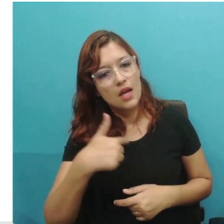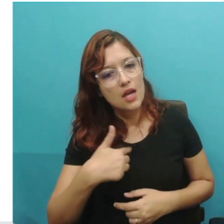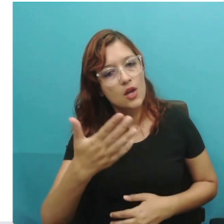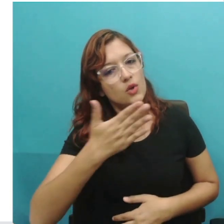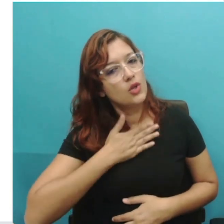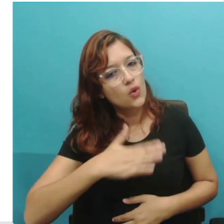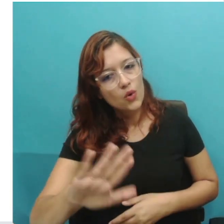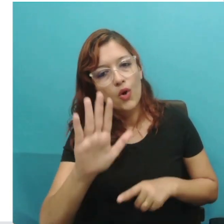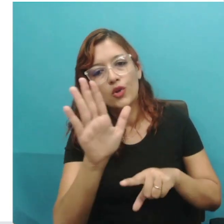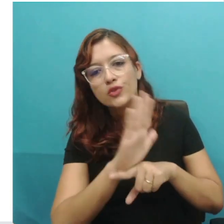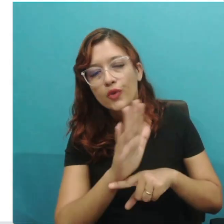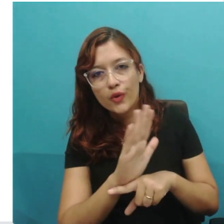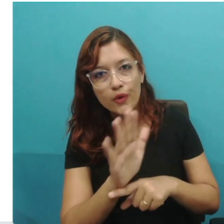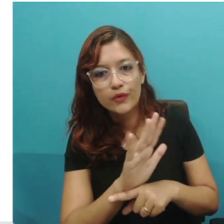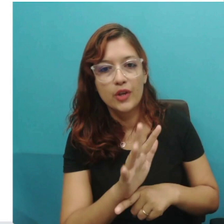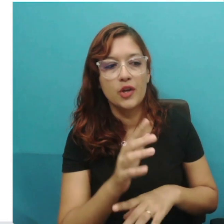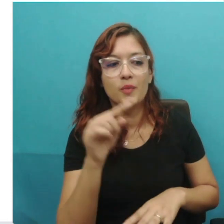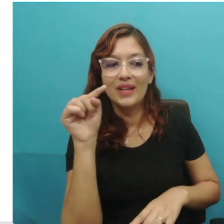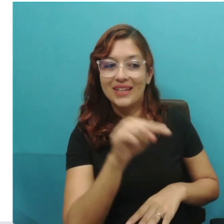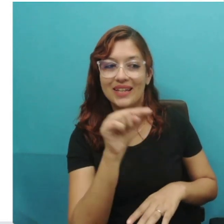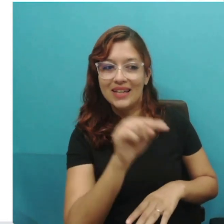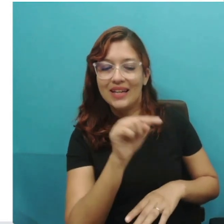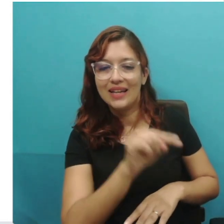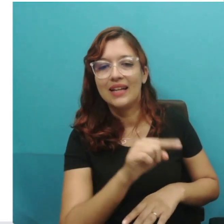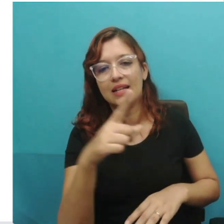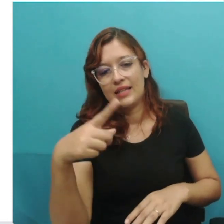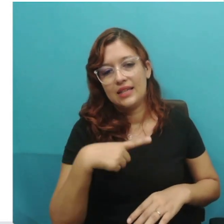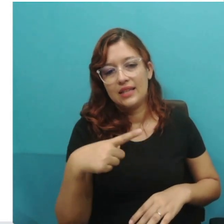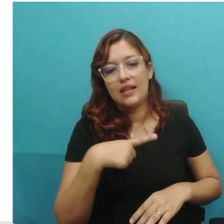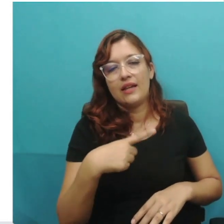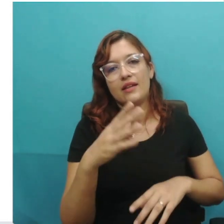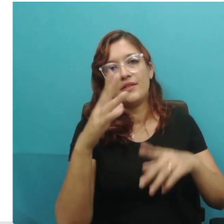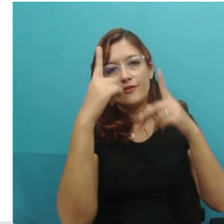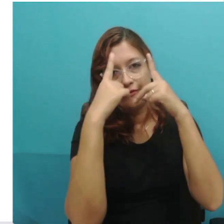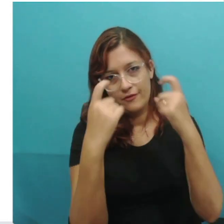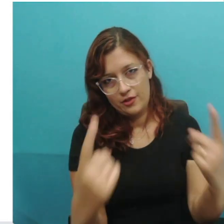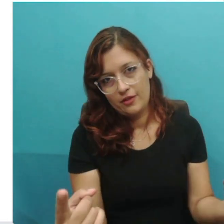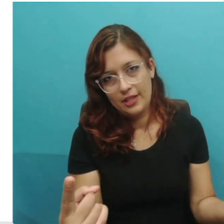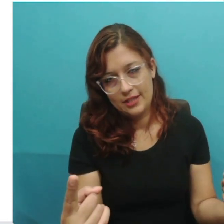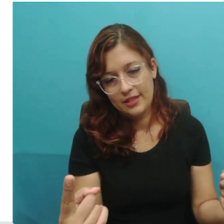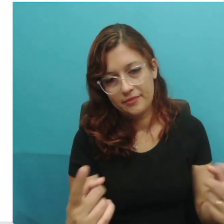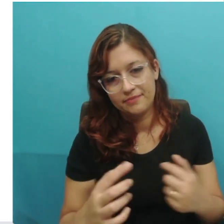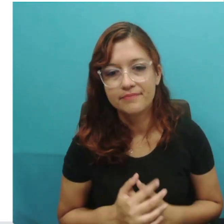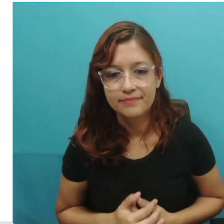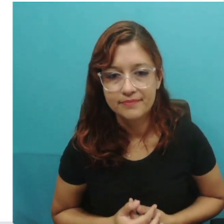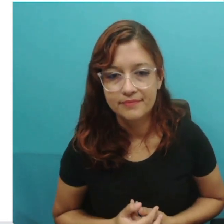eu não gosto de filme em que há violência.